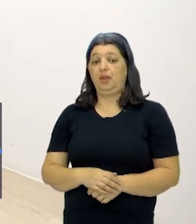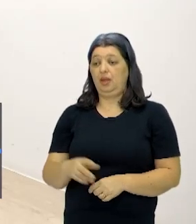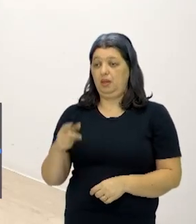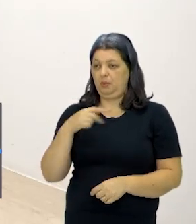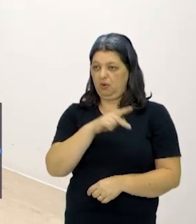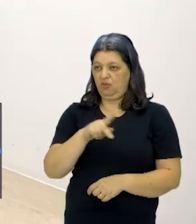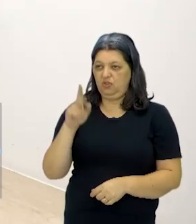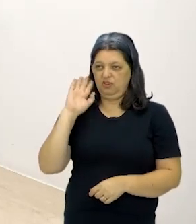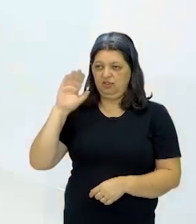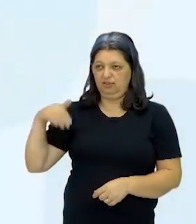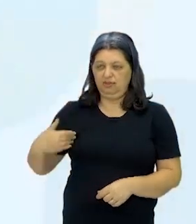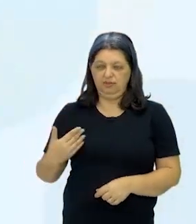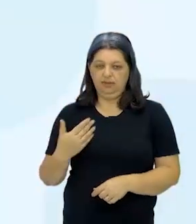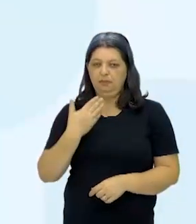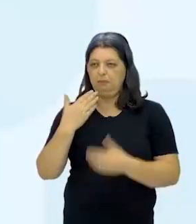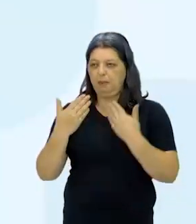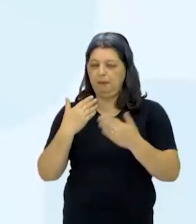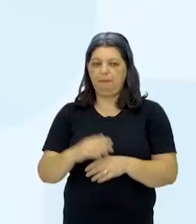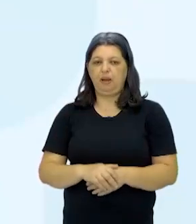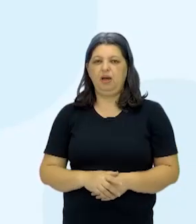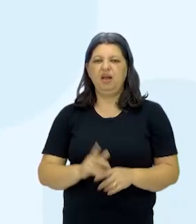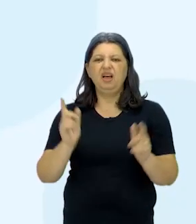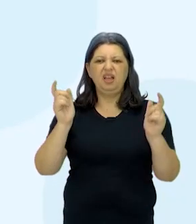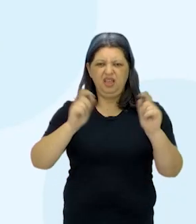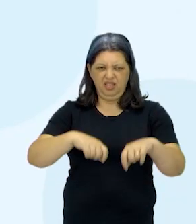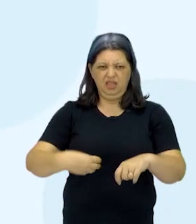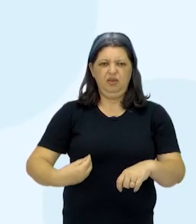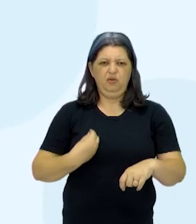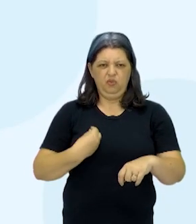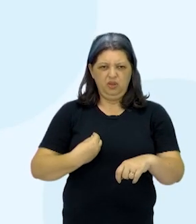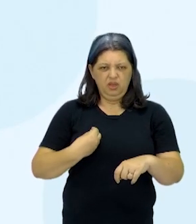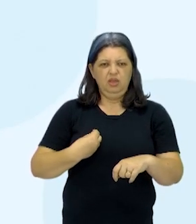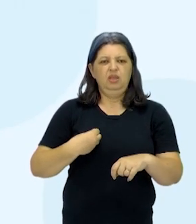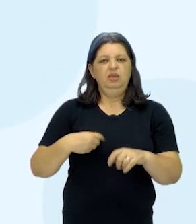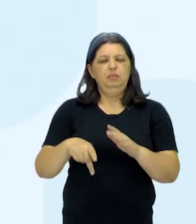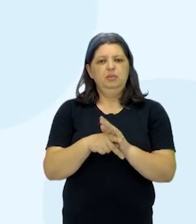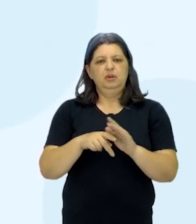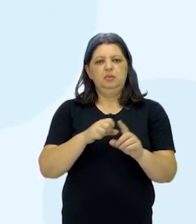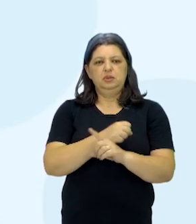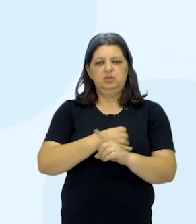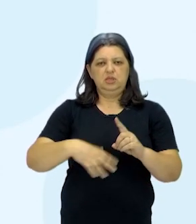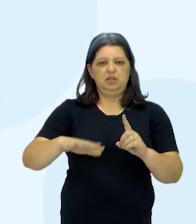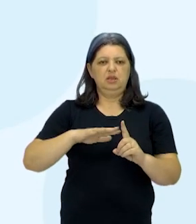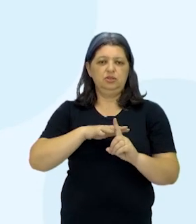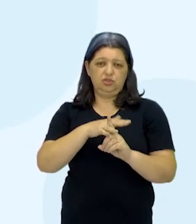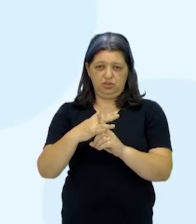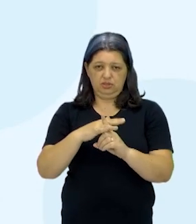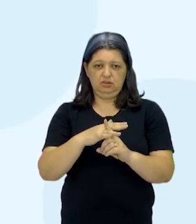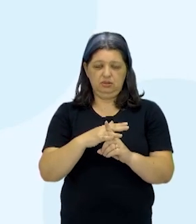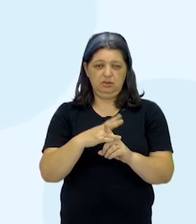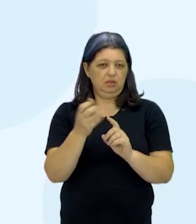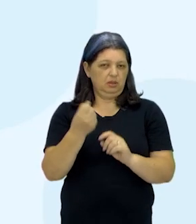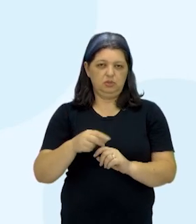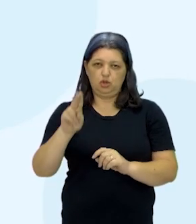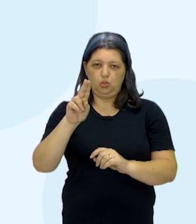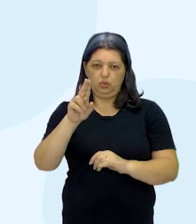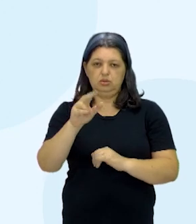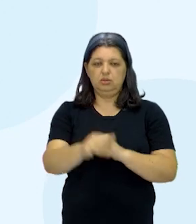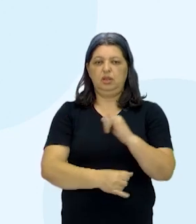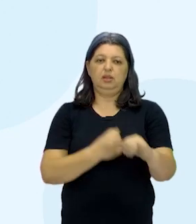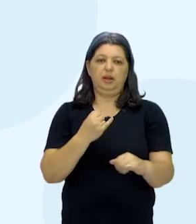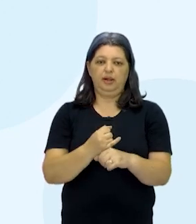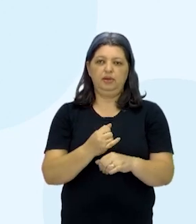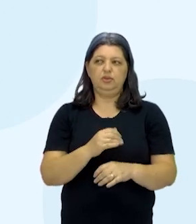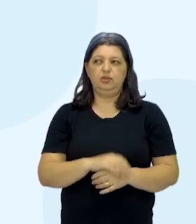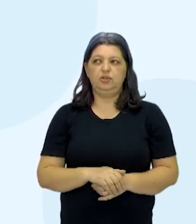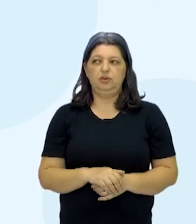Tá. É possível viver uma vida social plena em nossa época sem utilizar as redes sociais? Apesar,